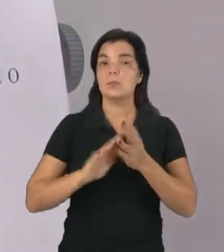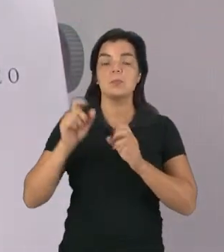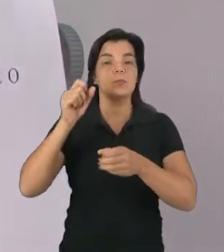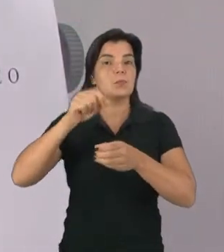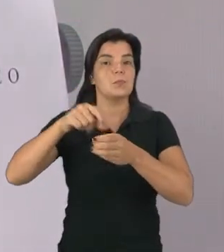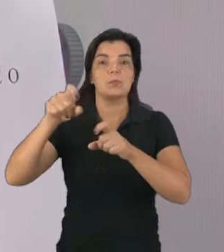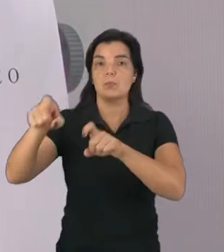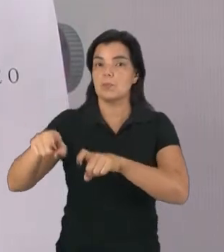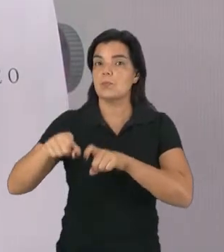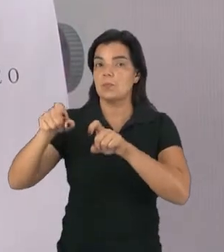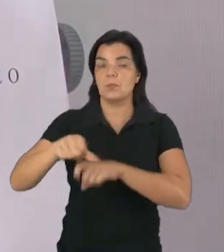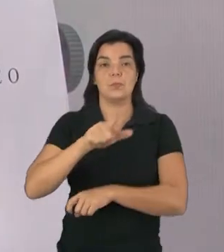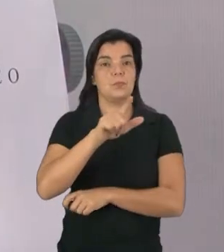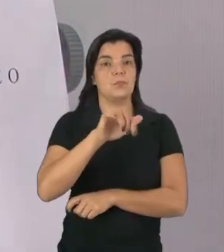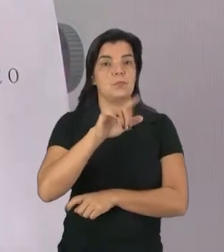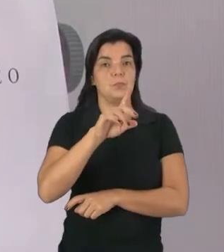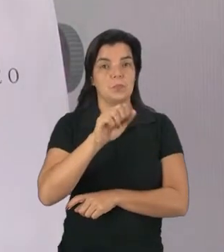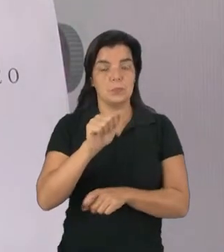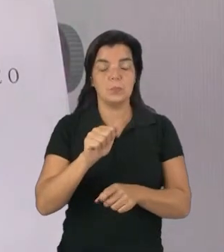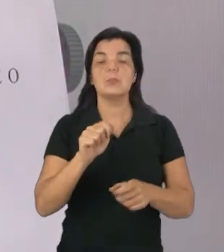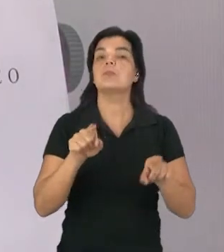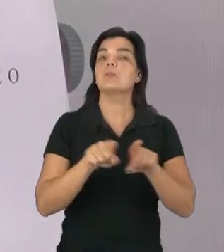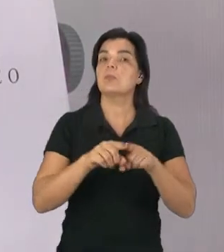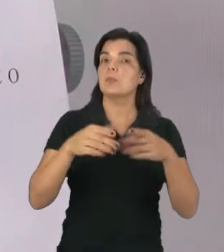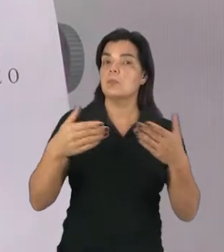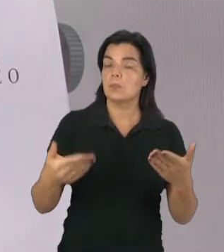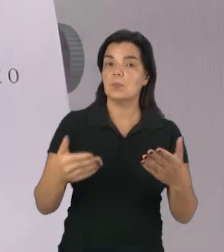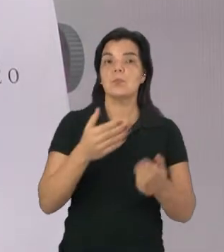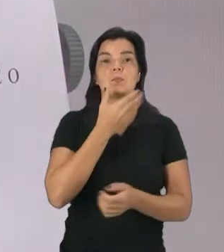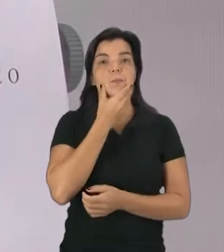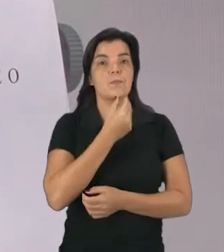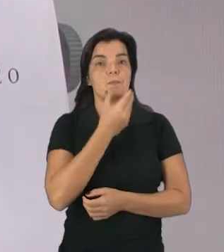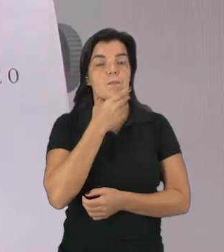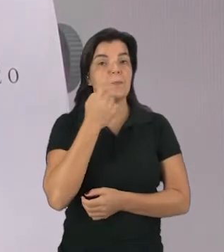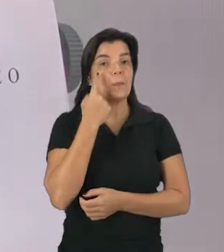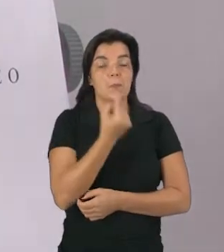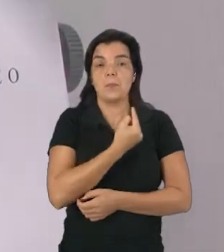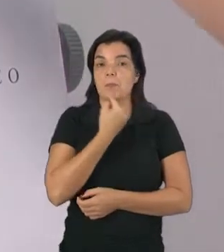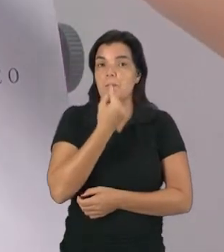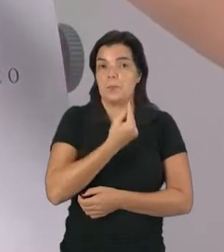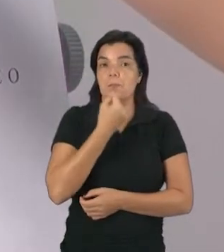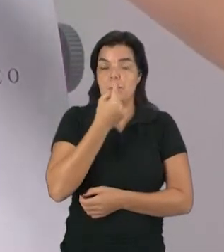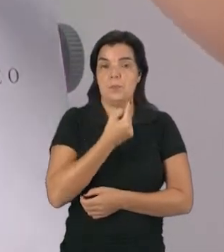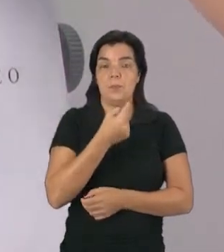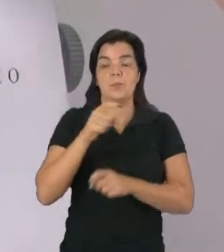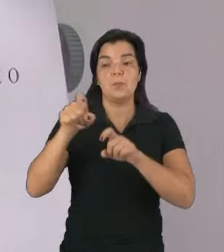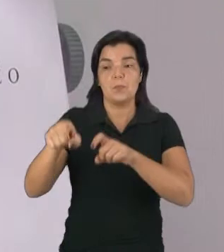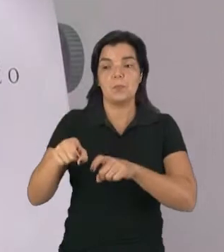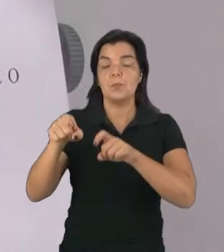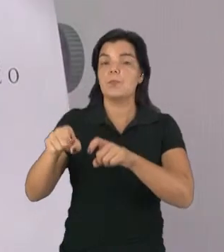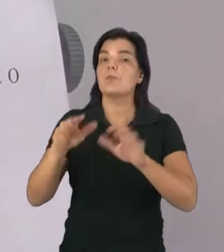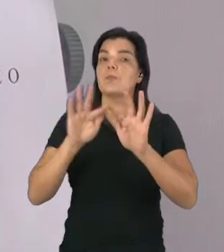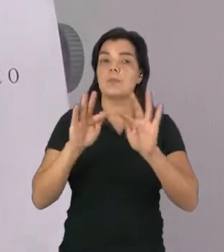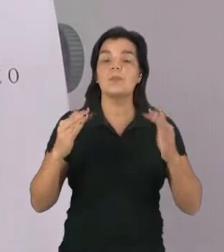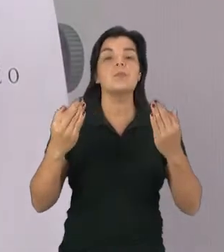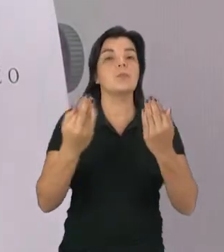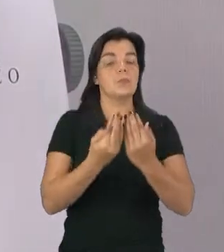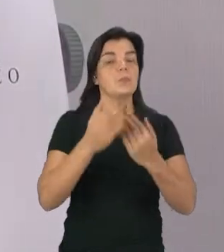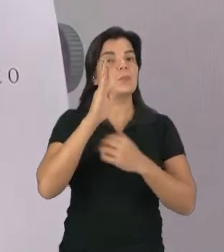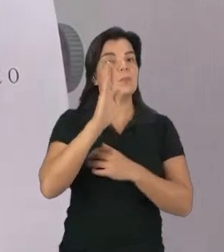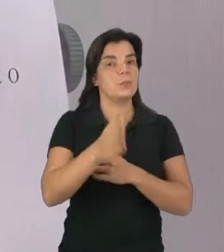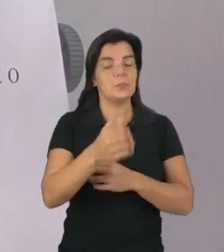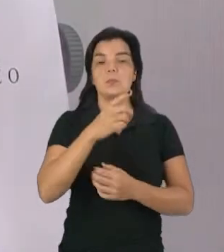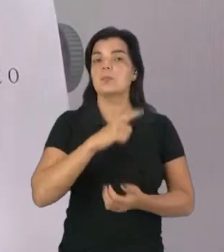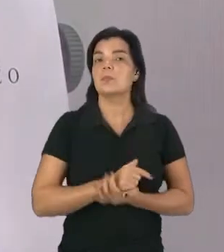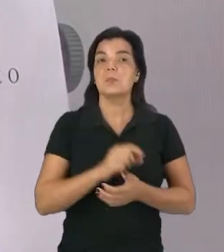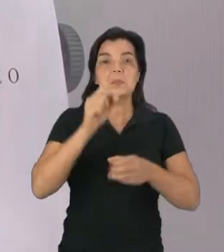roça, nada de lida, tanto que um dia o moço se viu sozinho no pequeno sítio da família, onde